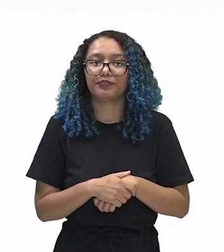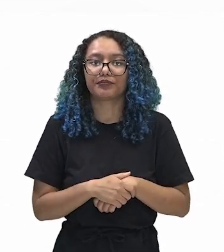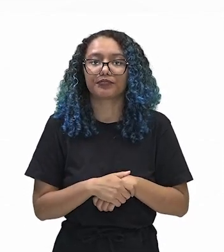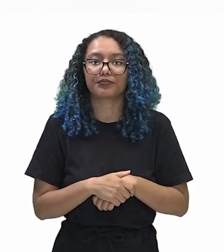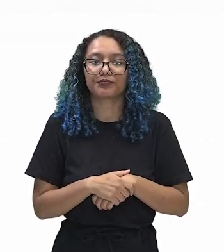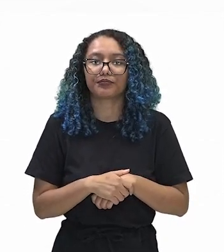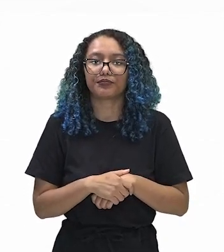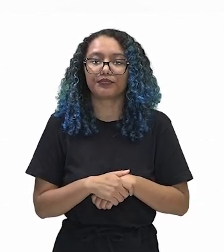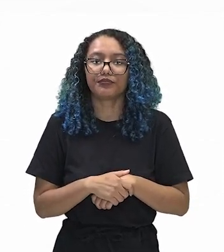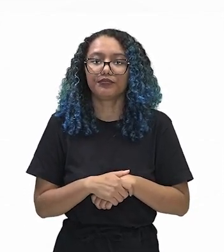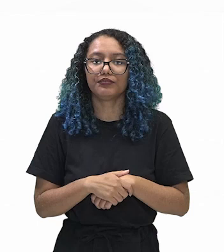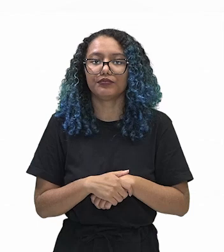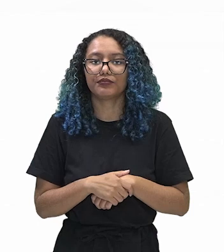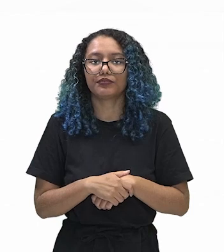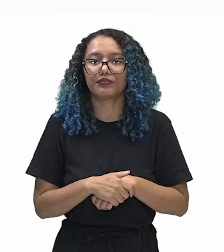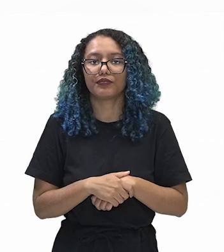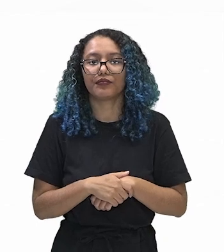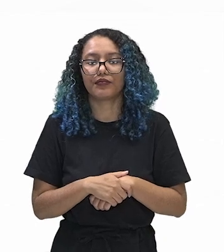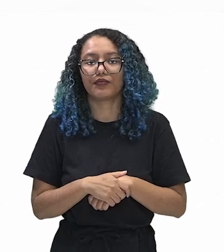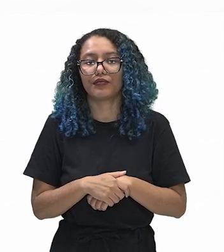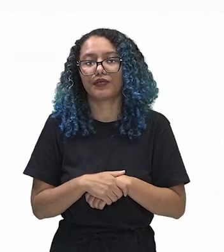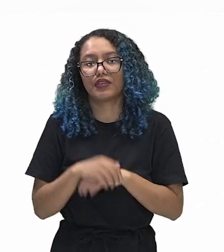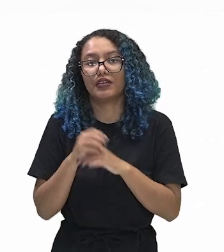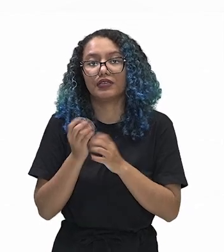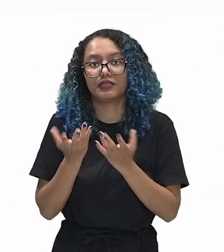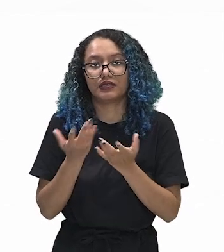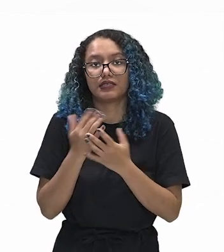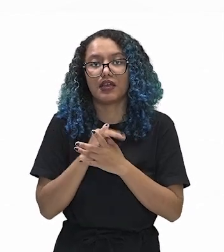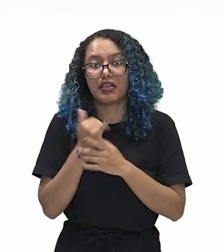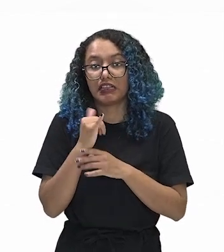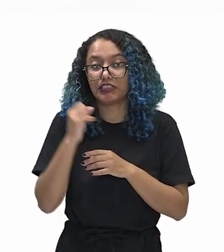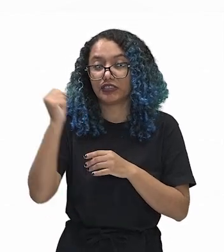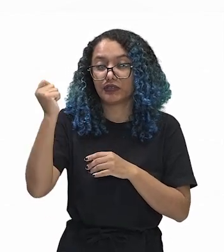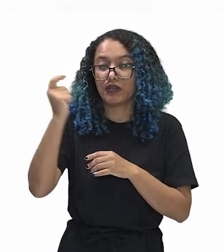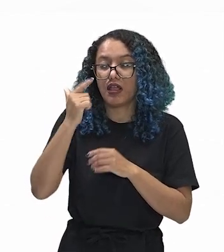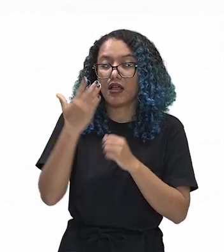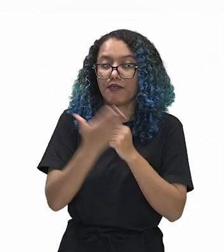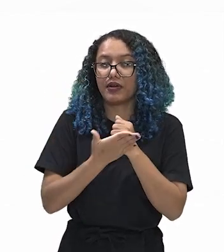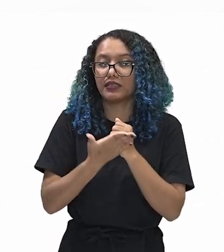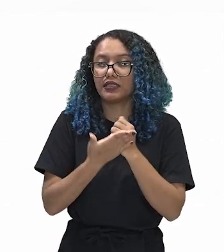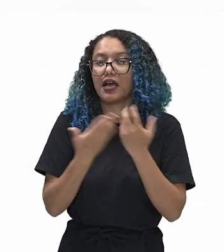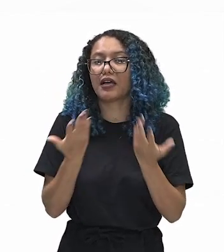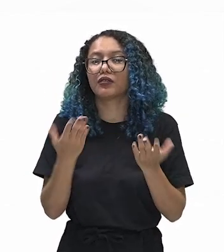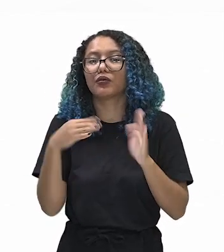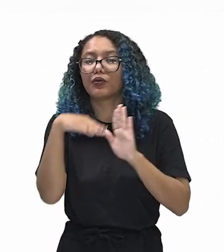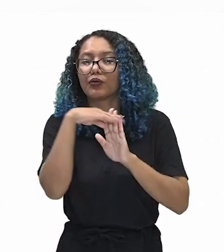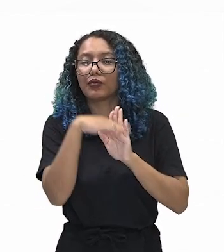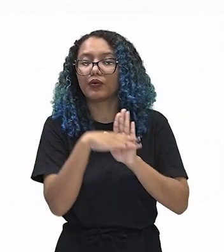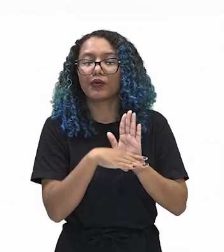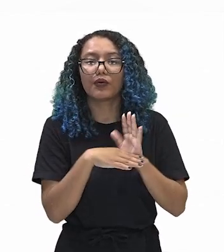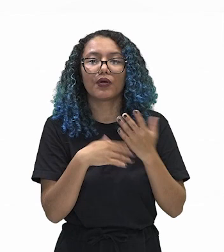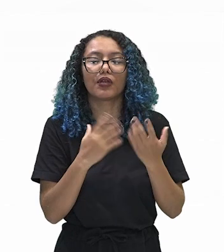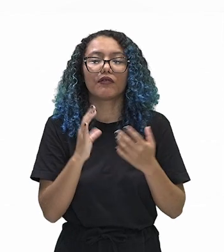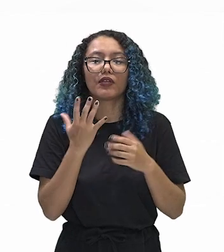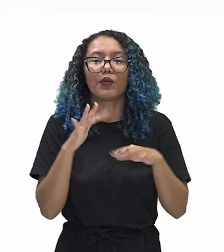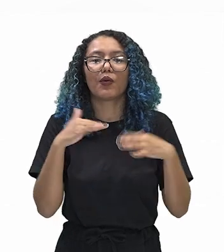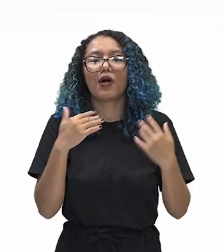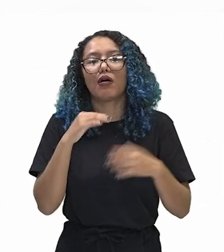a fonte da energia solar, ela funciona baseada no princípio do fenômeno do